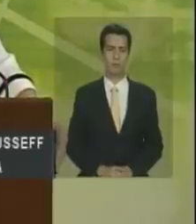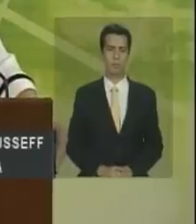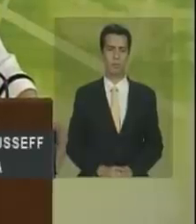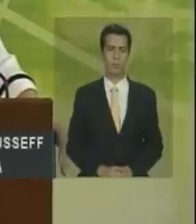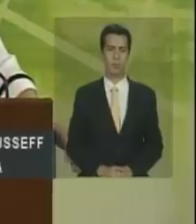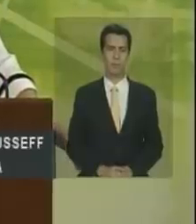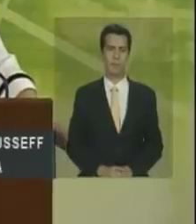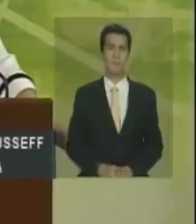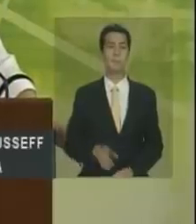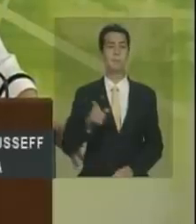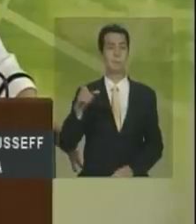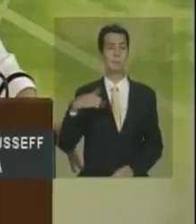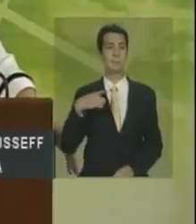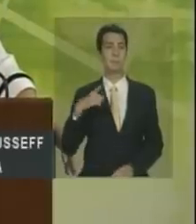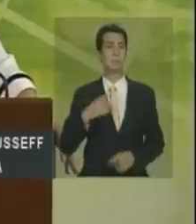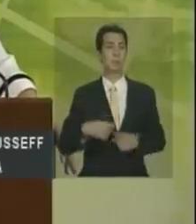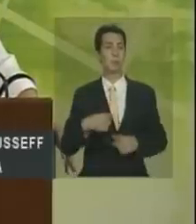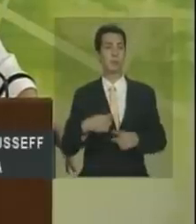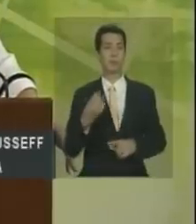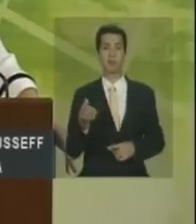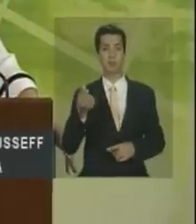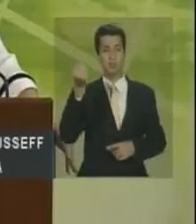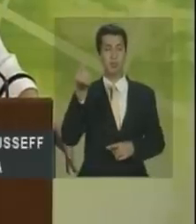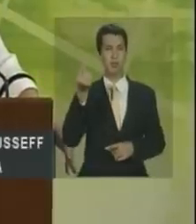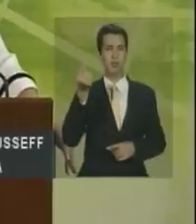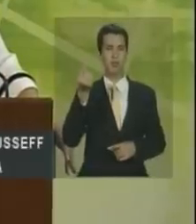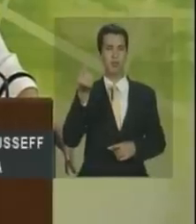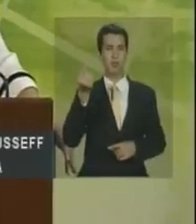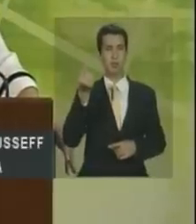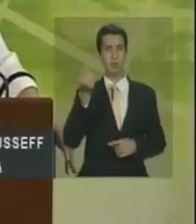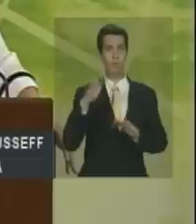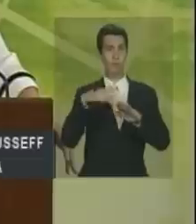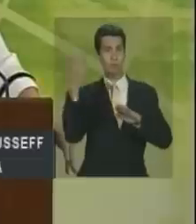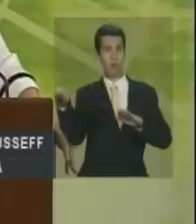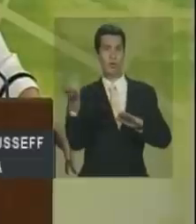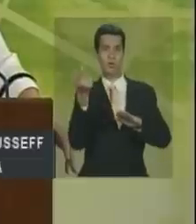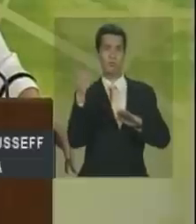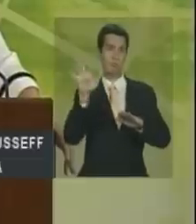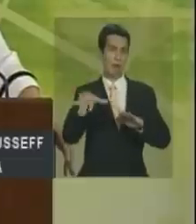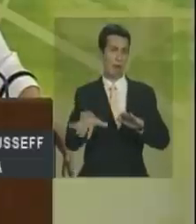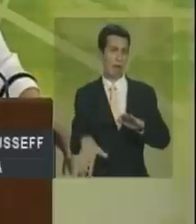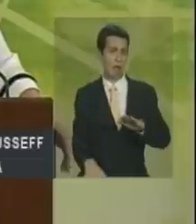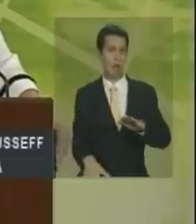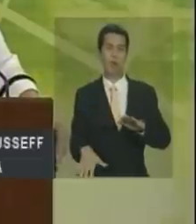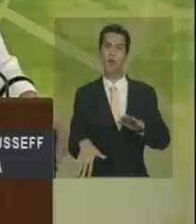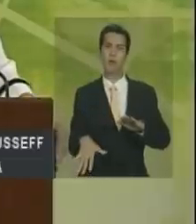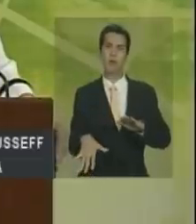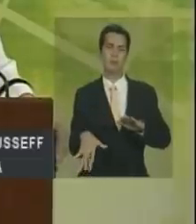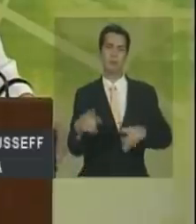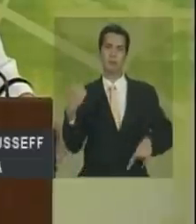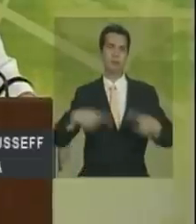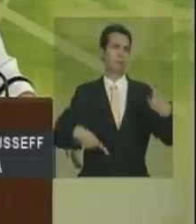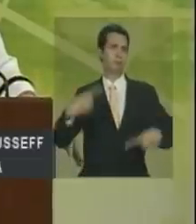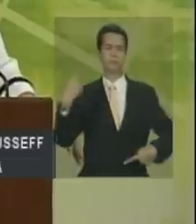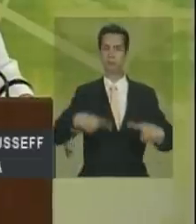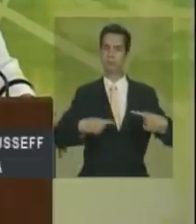essas medidas de desvalorização monetária, de desvalorização das moedas.